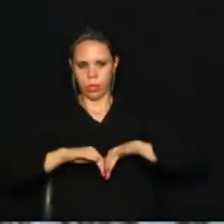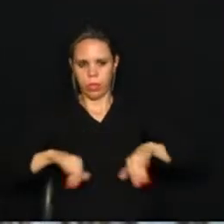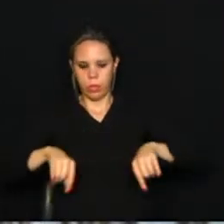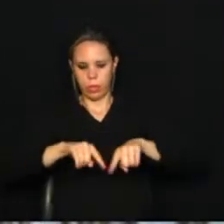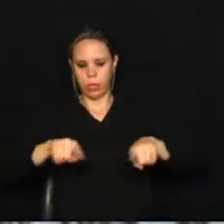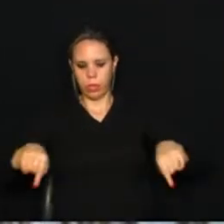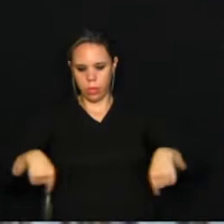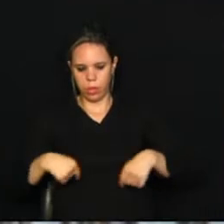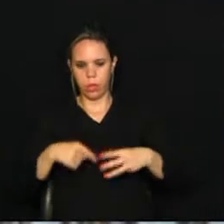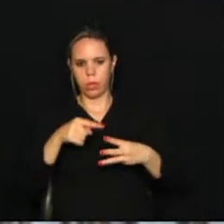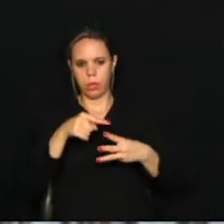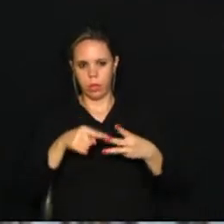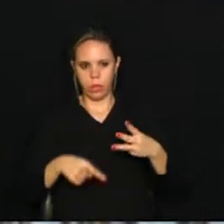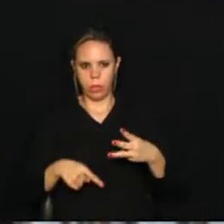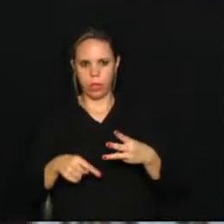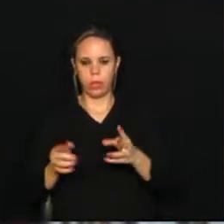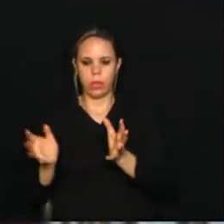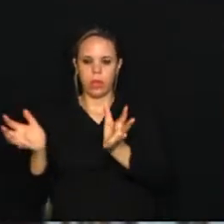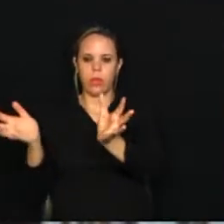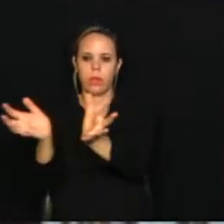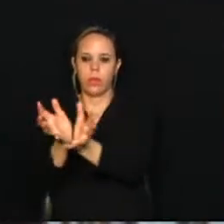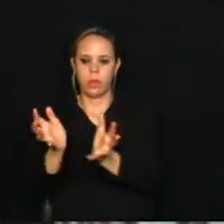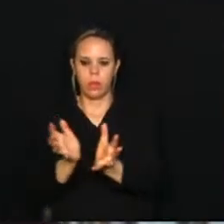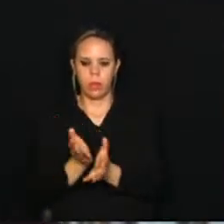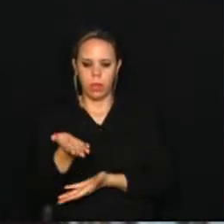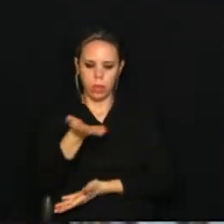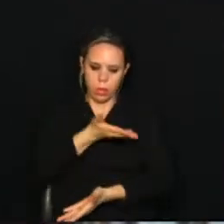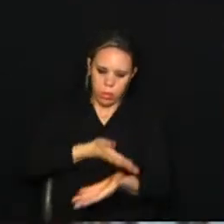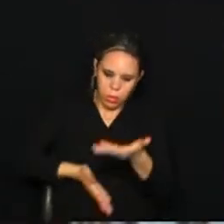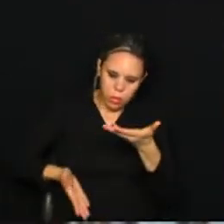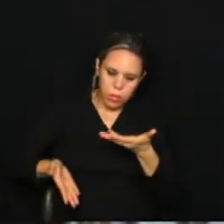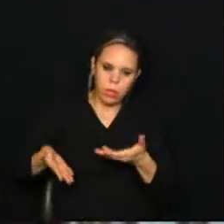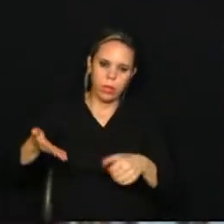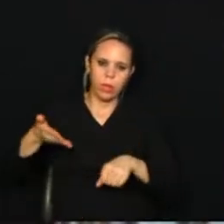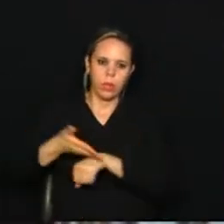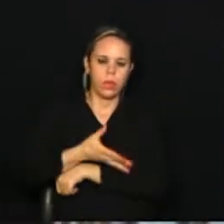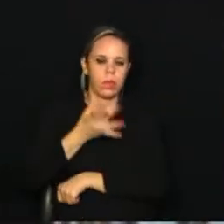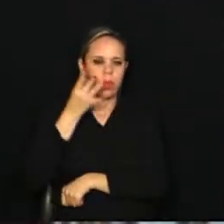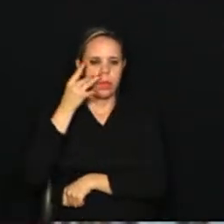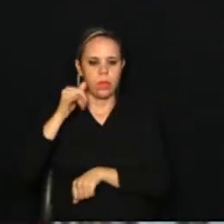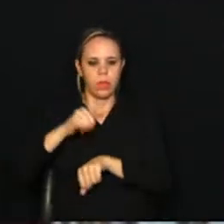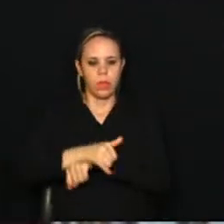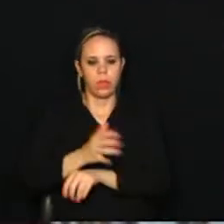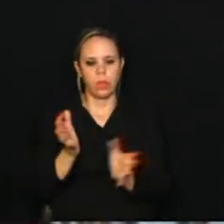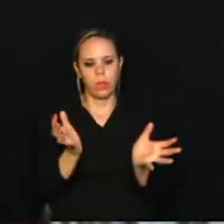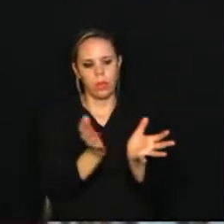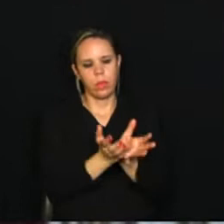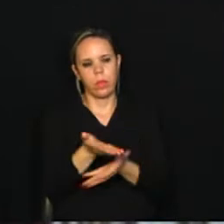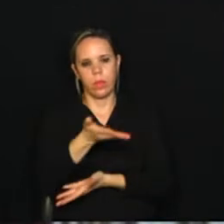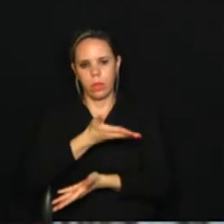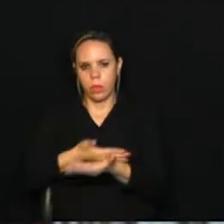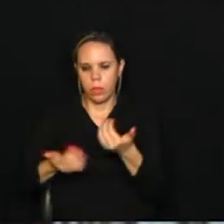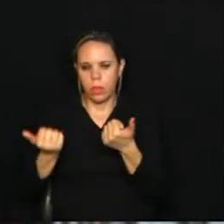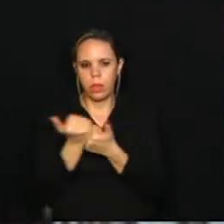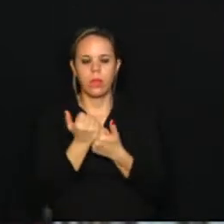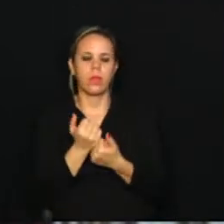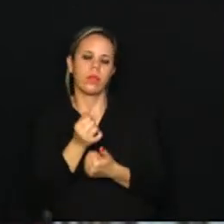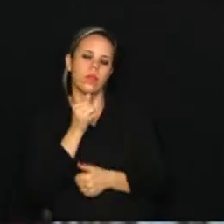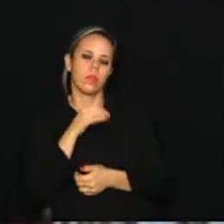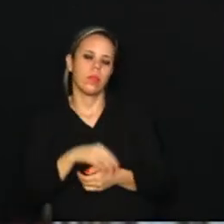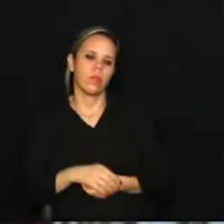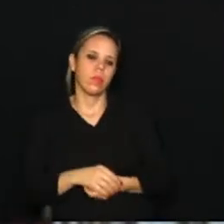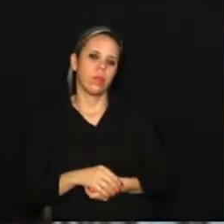sala em 3 grupos e revezando a presença desses 3 grupos. No